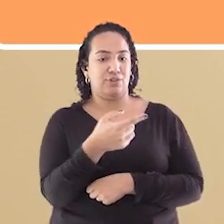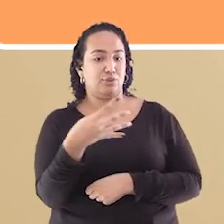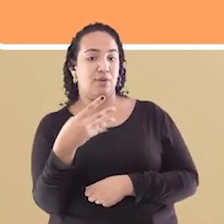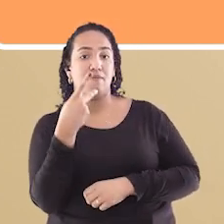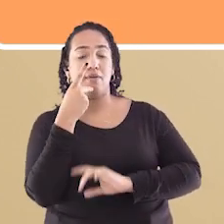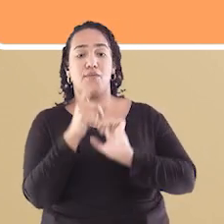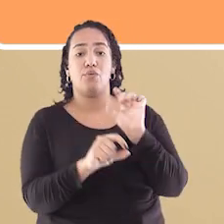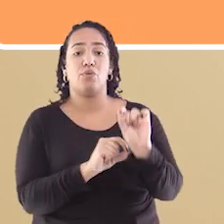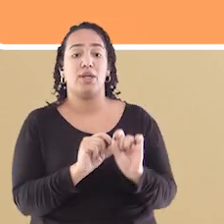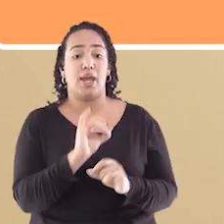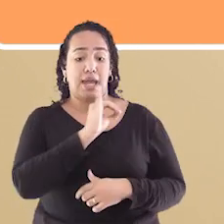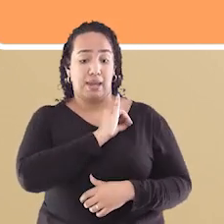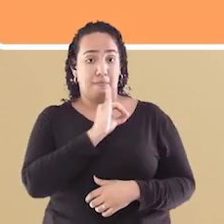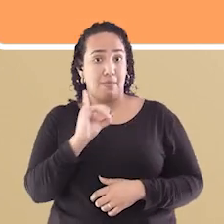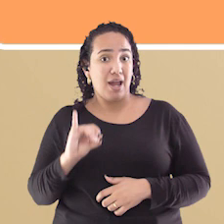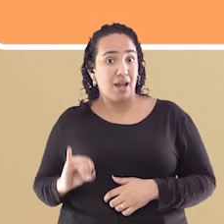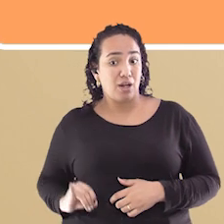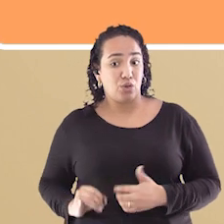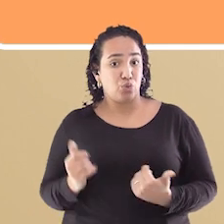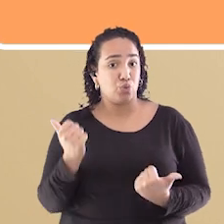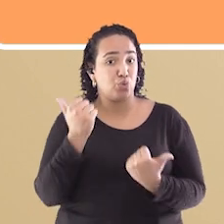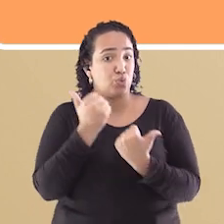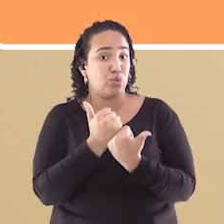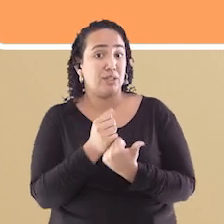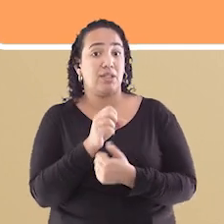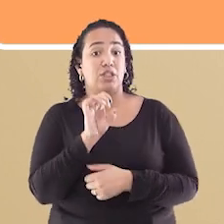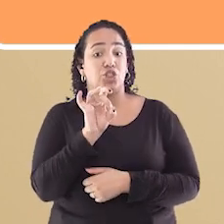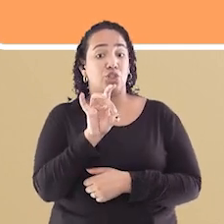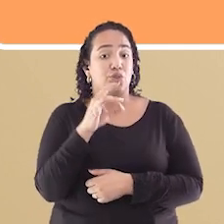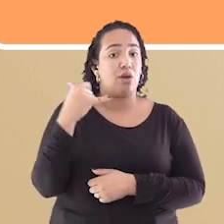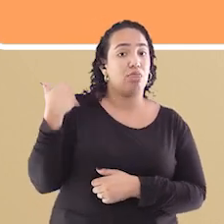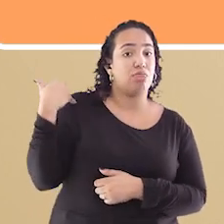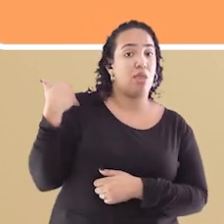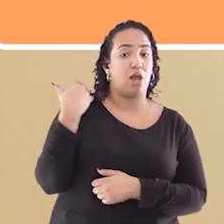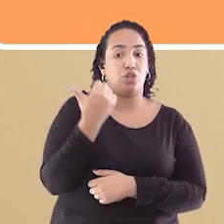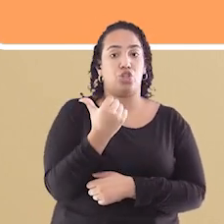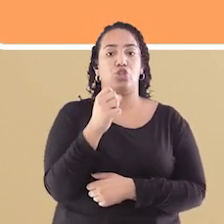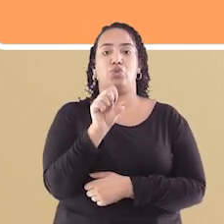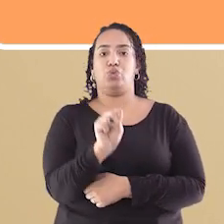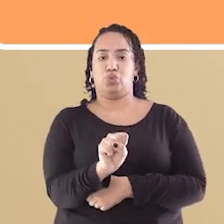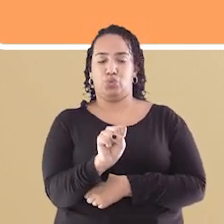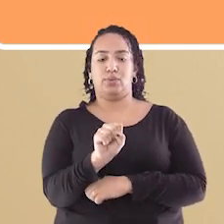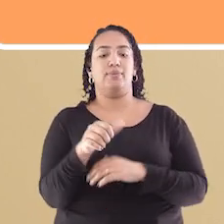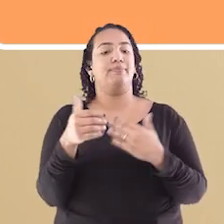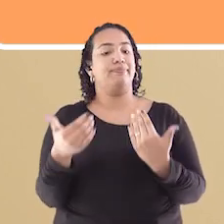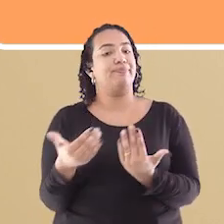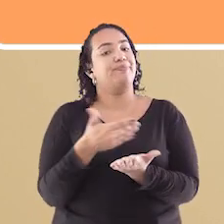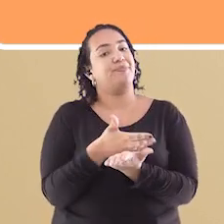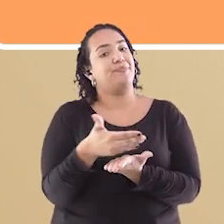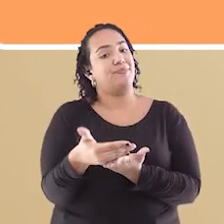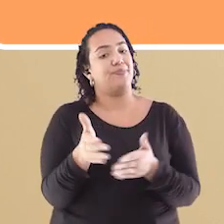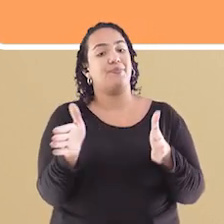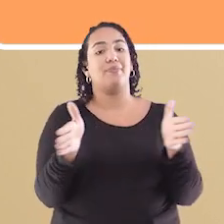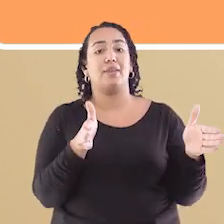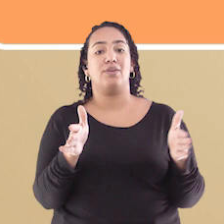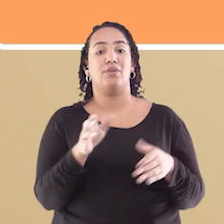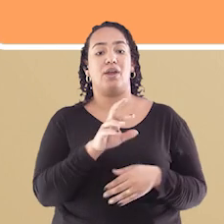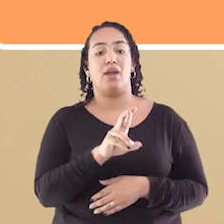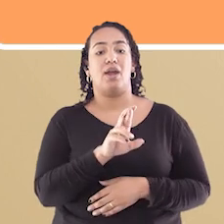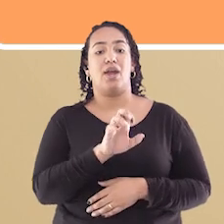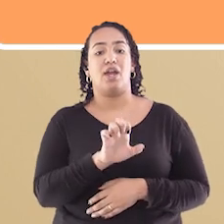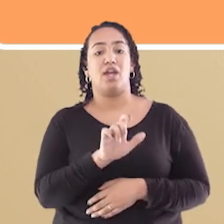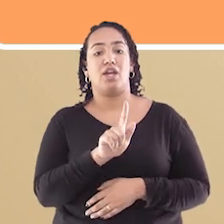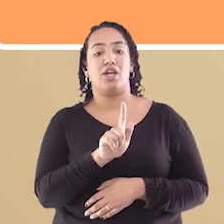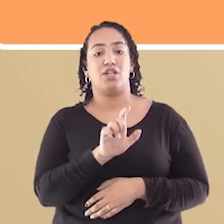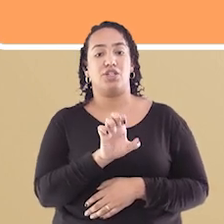que o novo imperador só poderia subir no trono quando tivesse 18 anos completos. Começava então o período